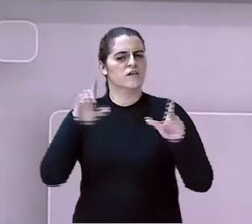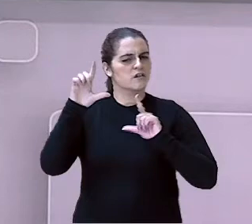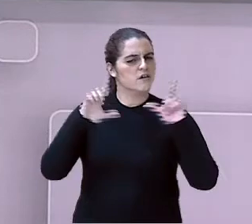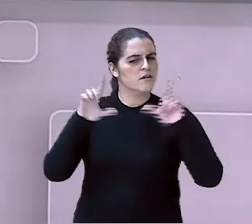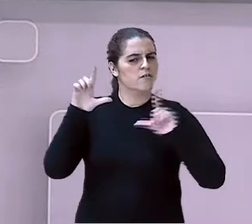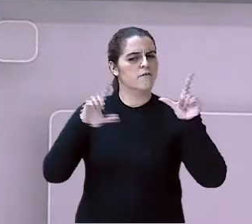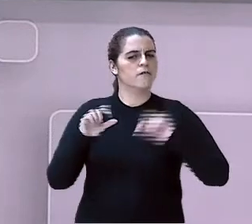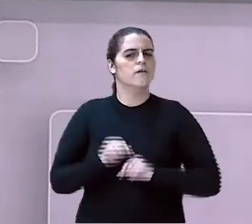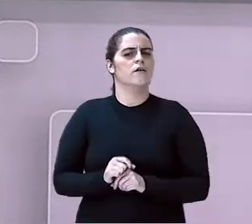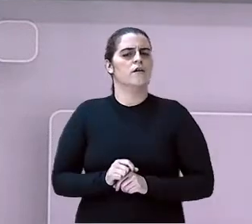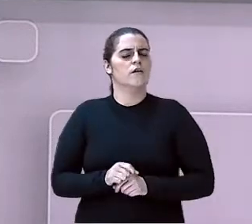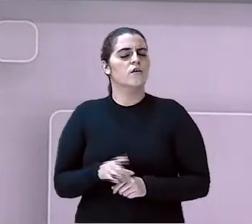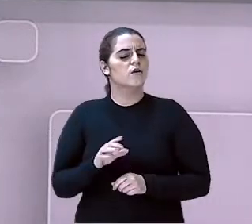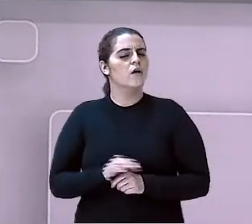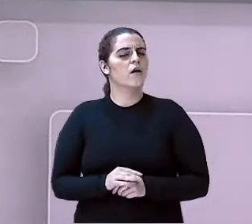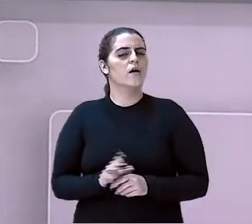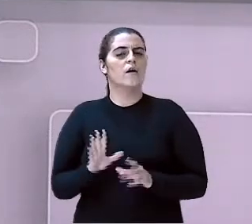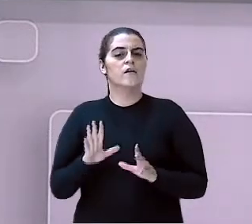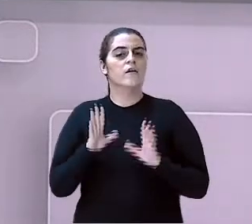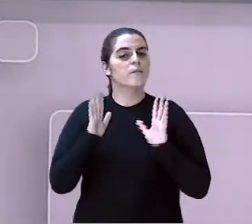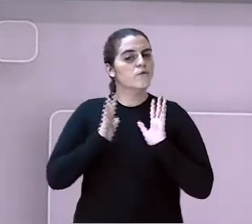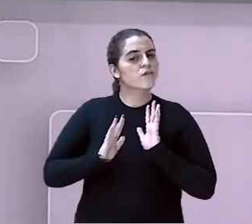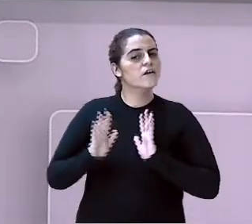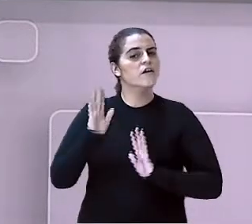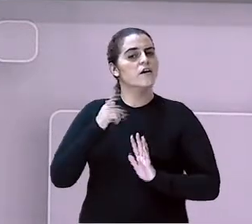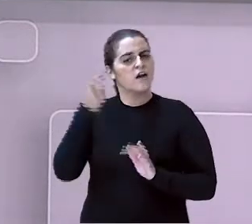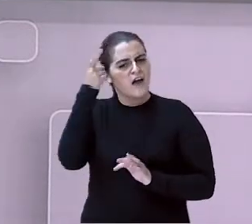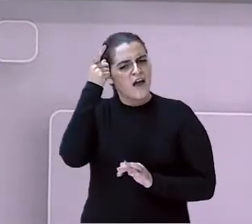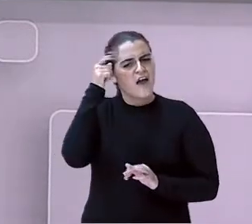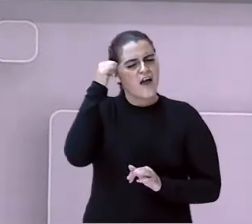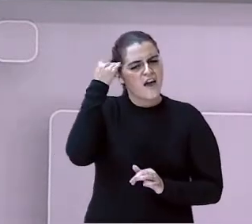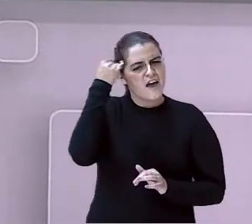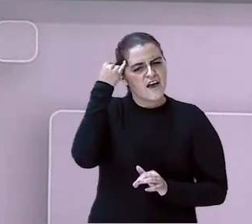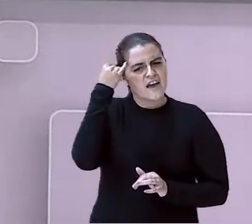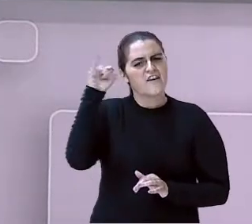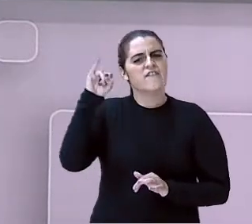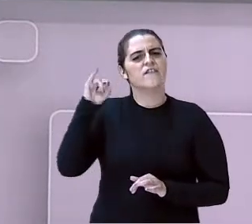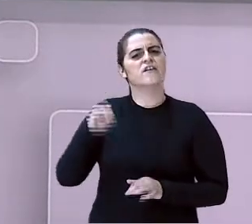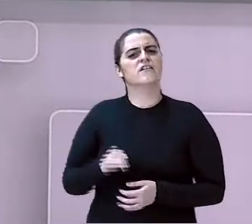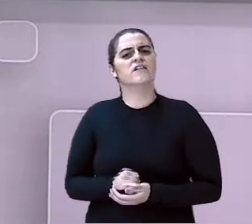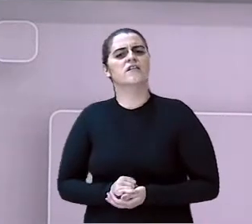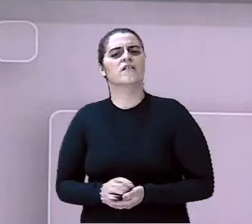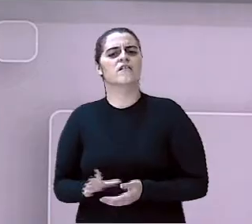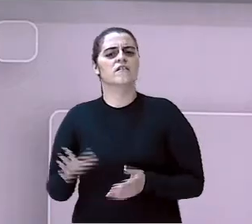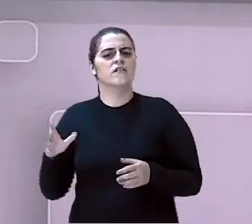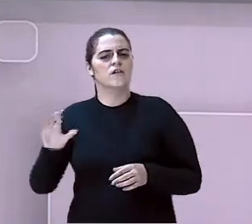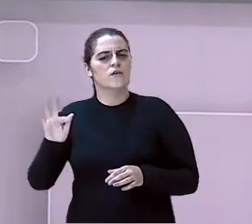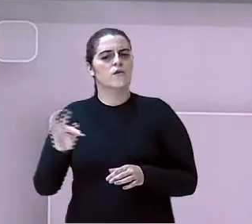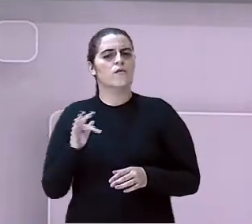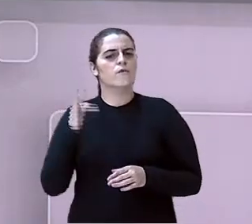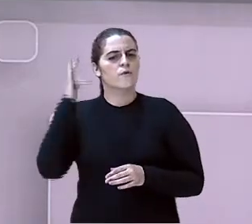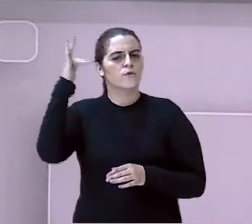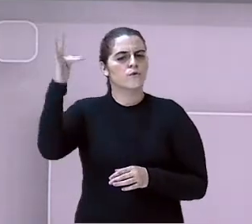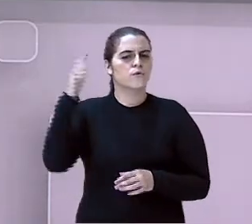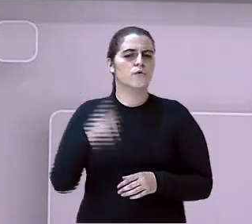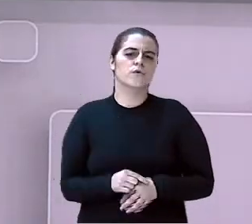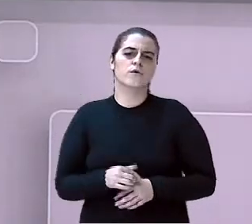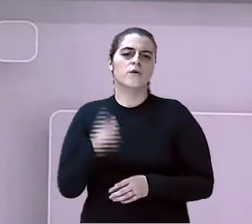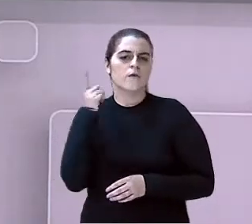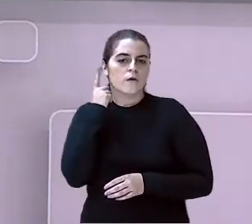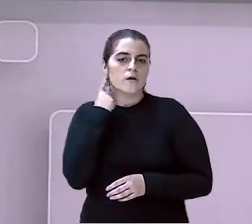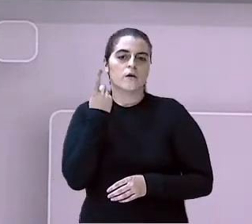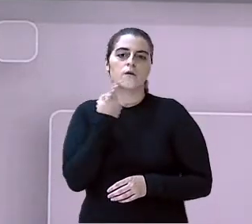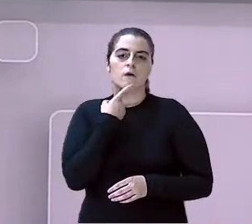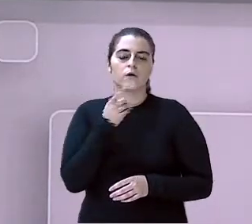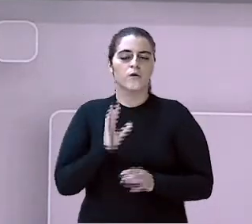também em uma altura muito grande não é bom, né? A gente pode ficar com dor de ouvido ou no futuro ainda ter problemas perigosos aí.